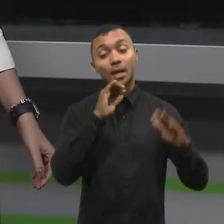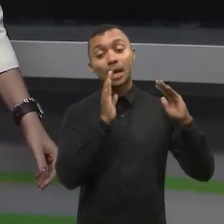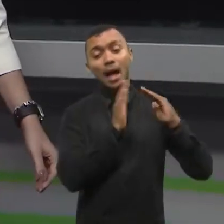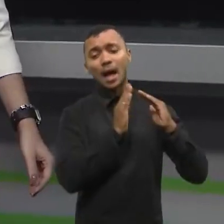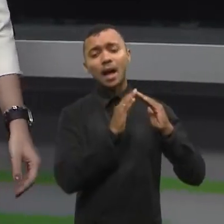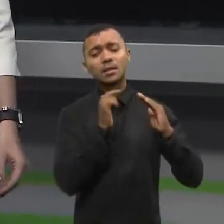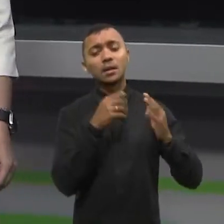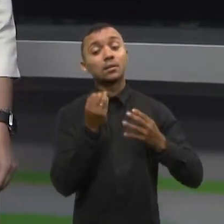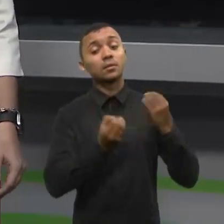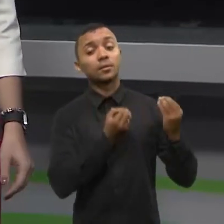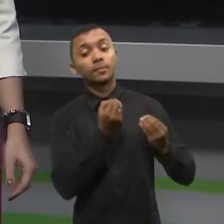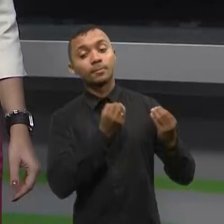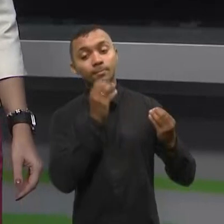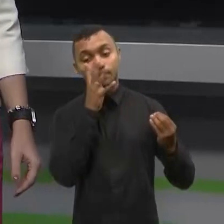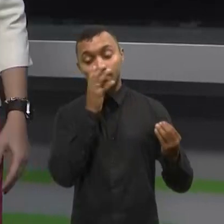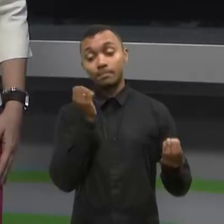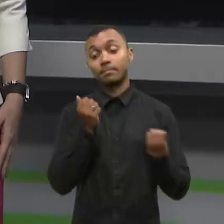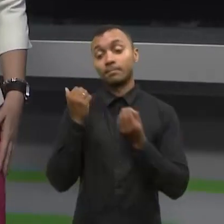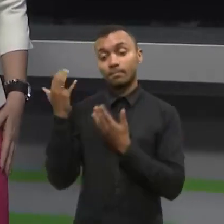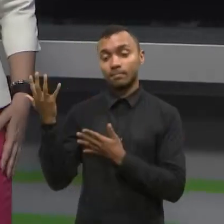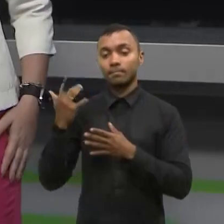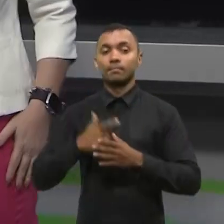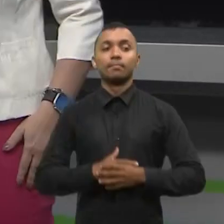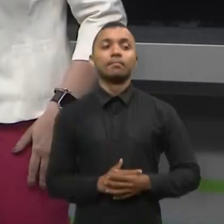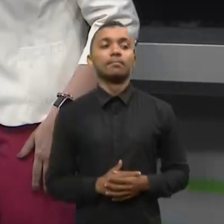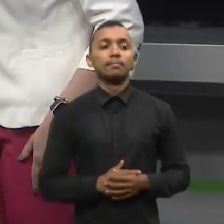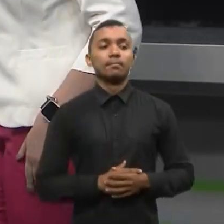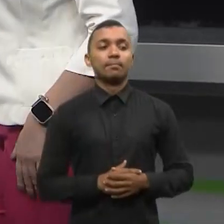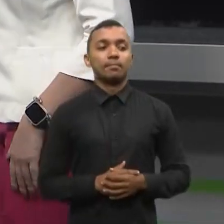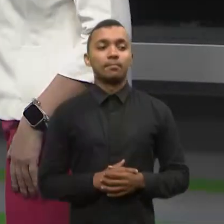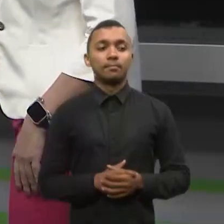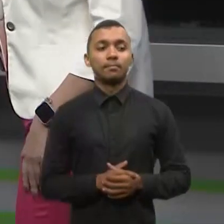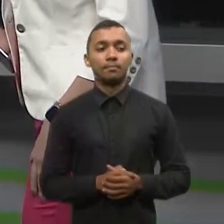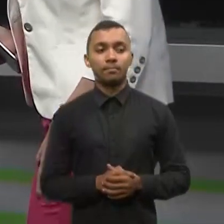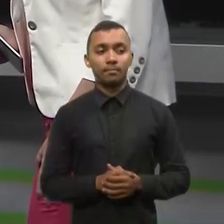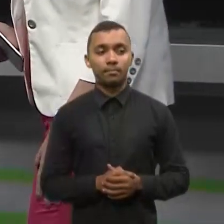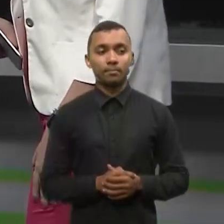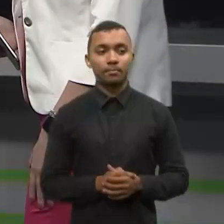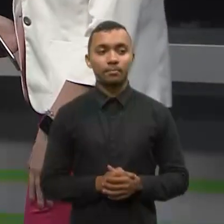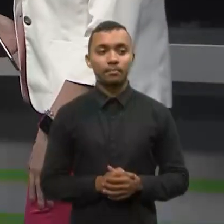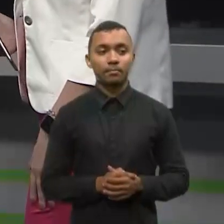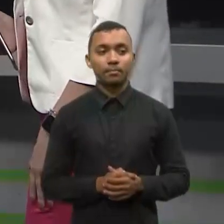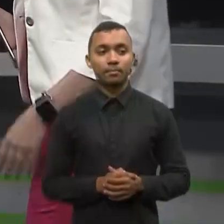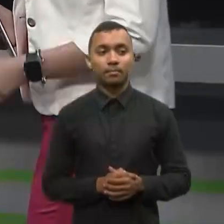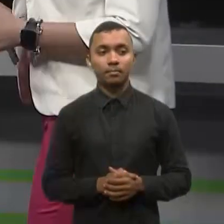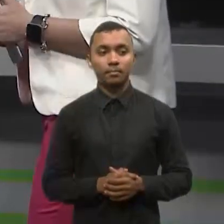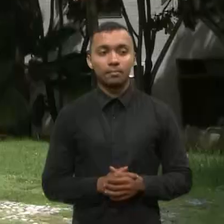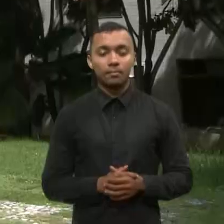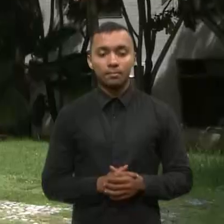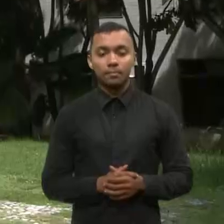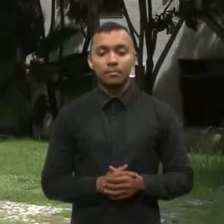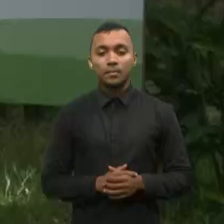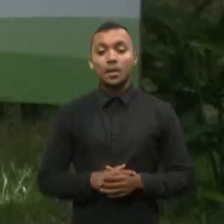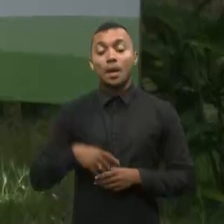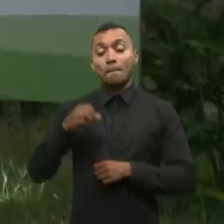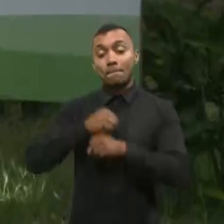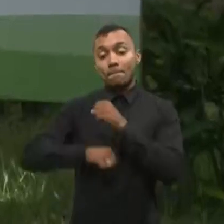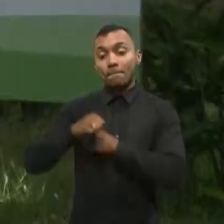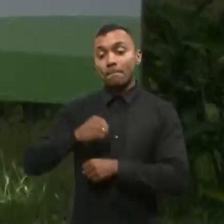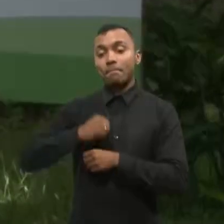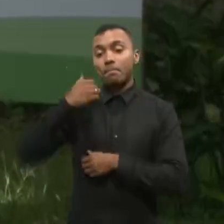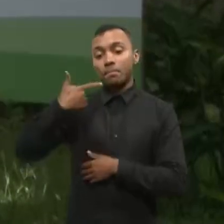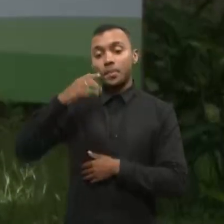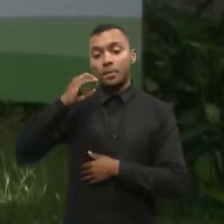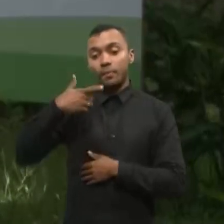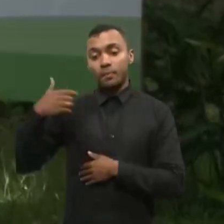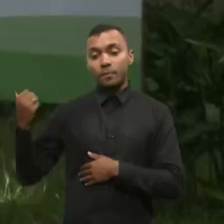na reportagem de Amanda Vieira e Fábio Ferraz. Em 2021, em meio à pandemia, foi criada a